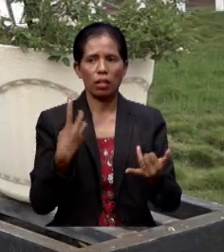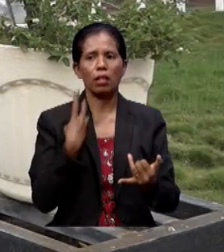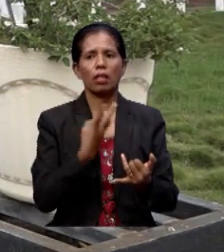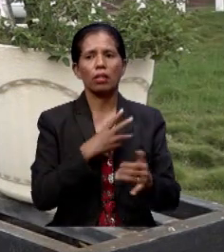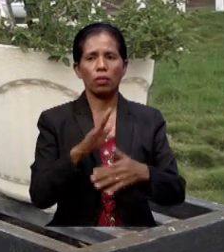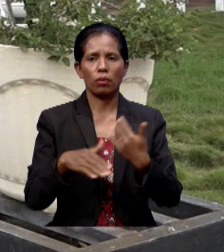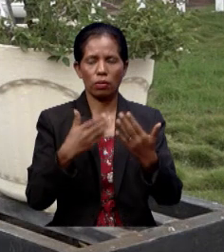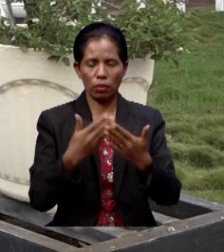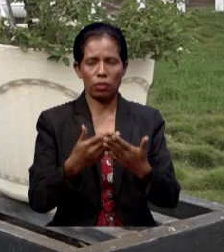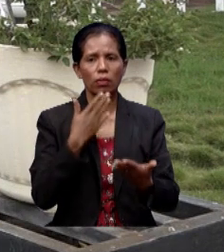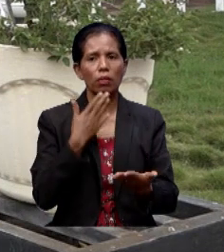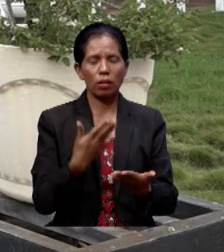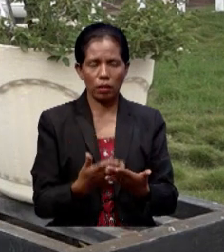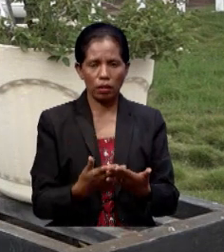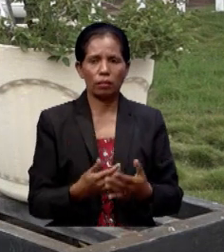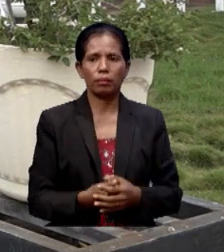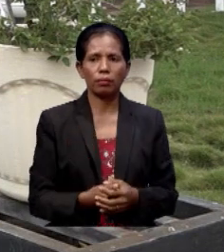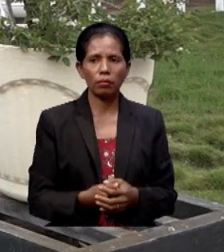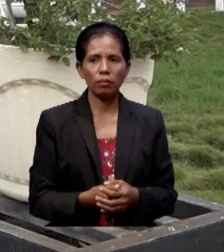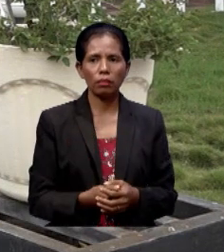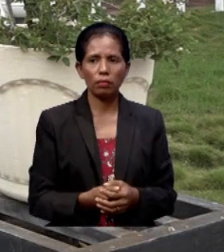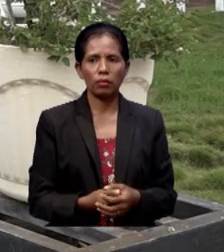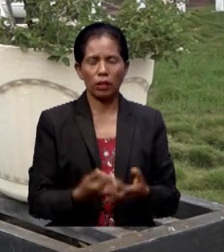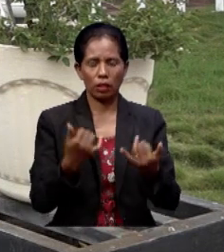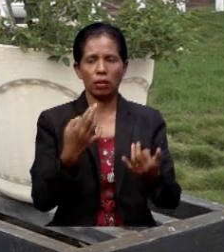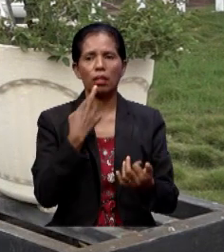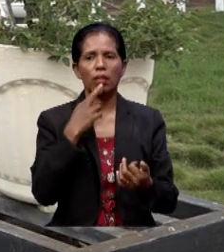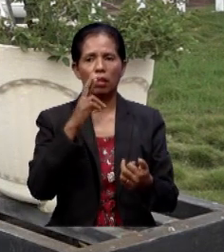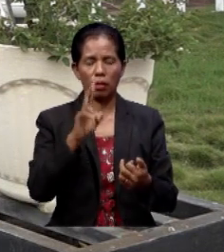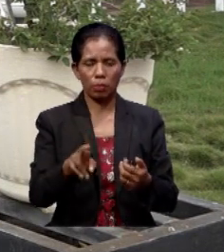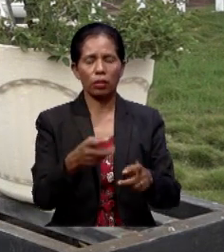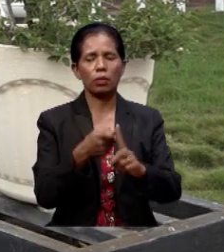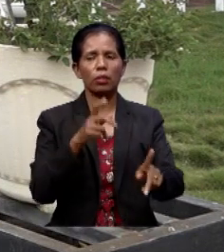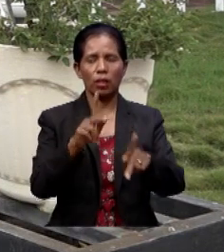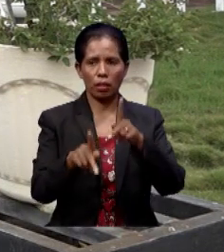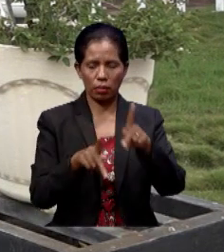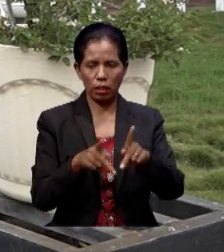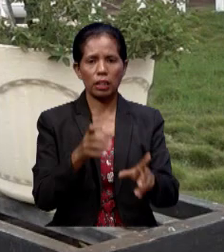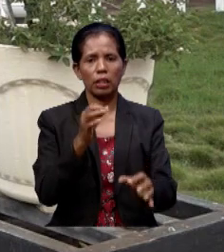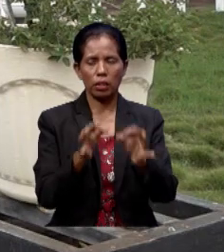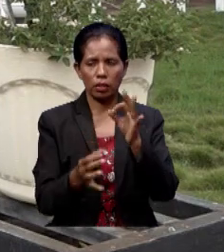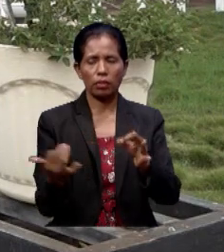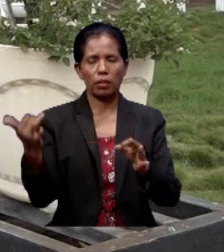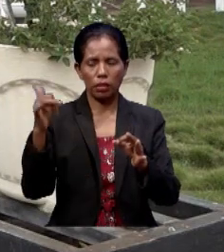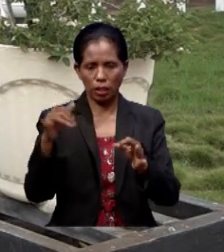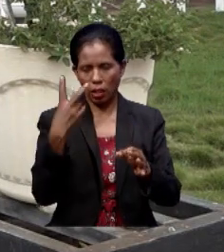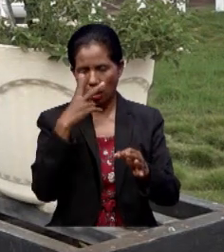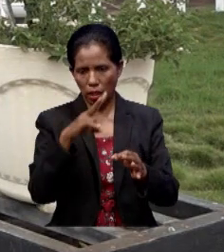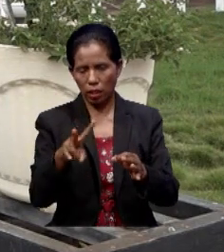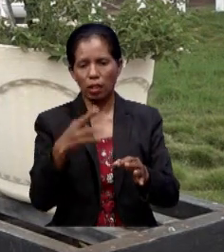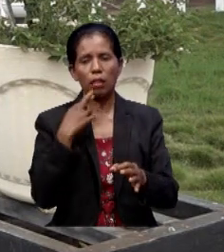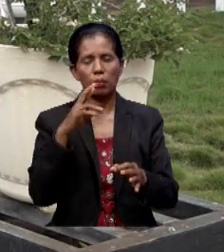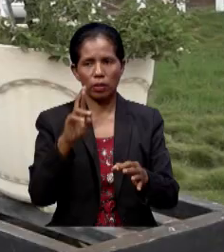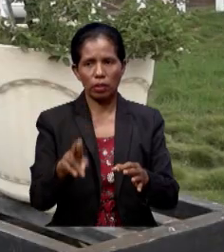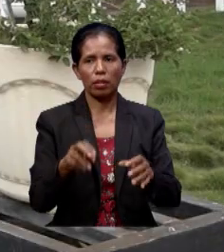tutu saida. Preensiona, hein agora a resposta husi ema, quando sira relaciona, a significa